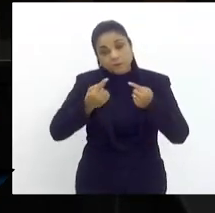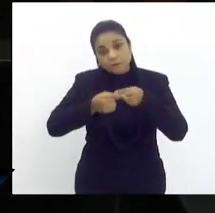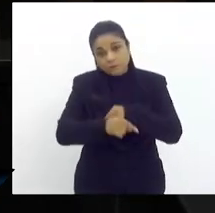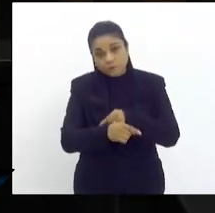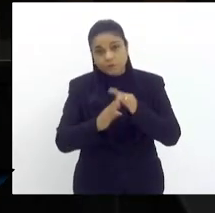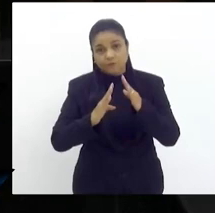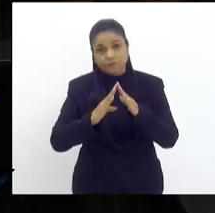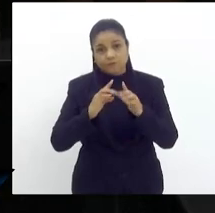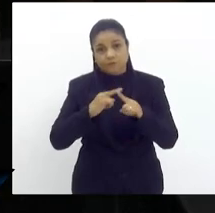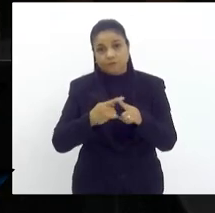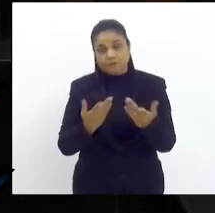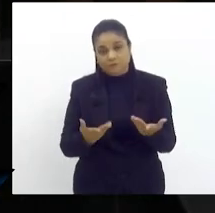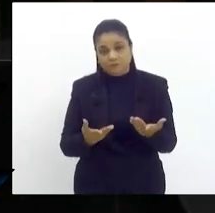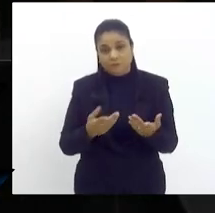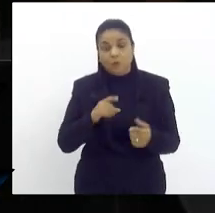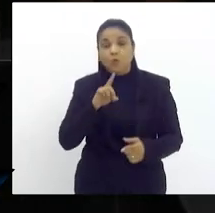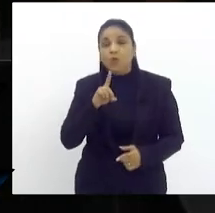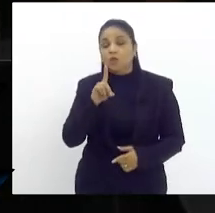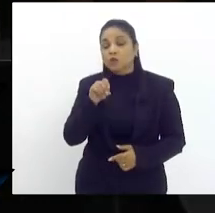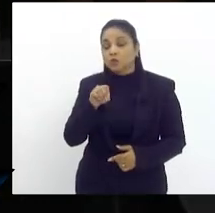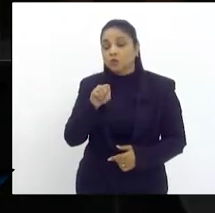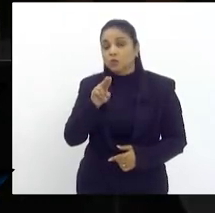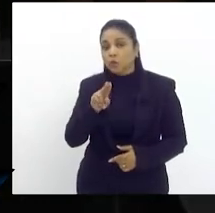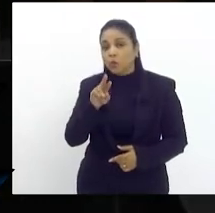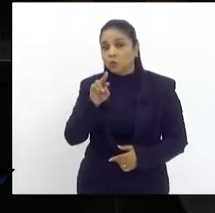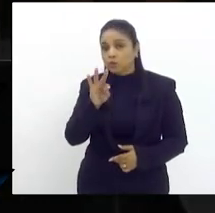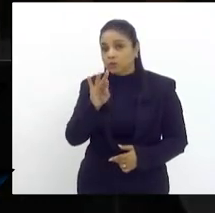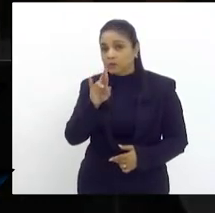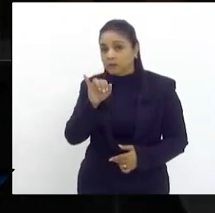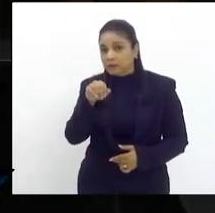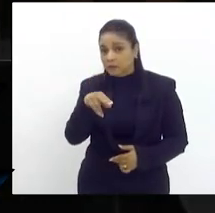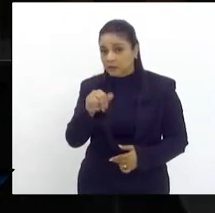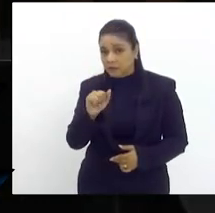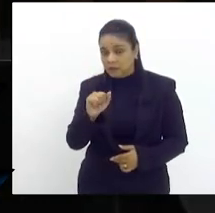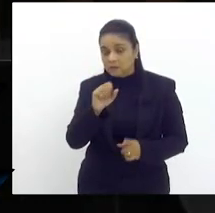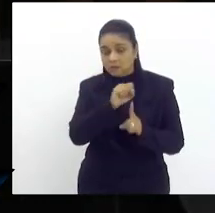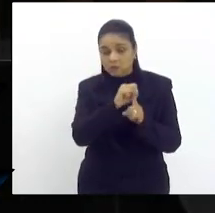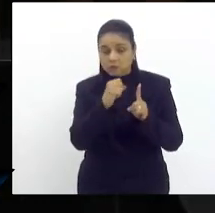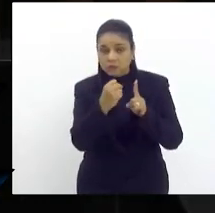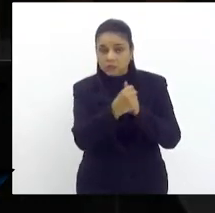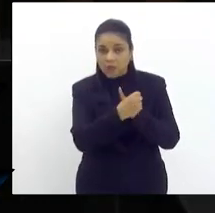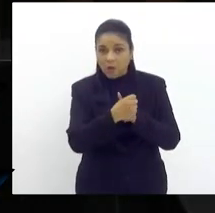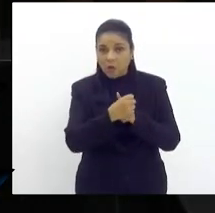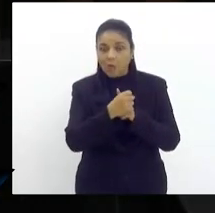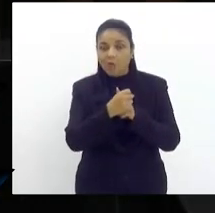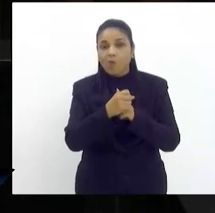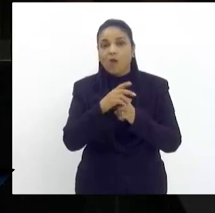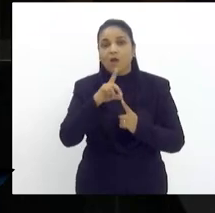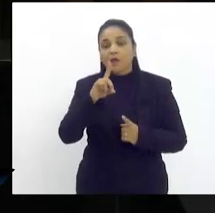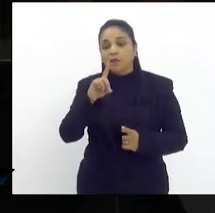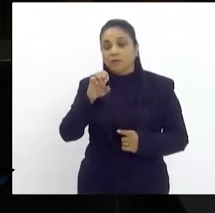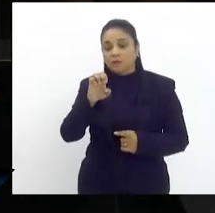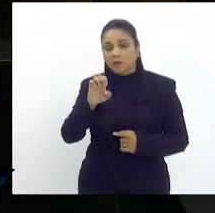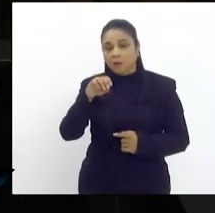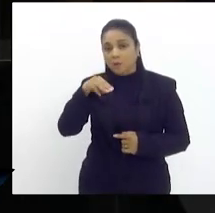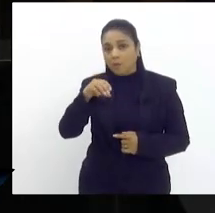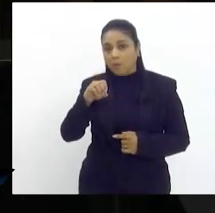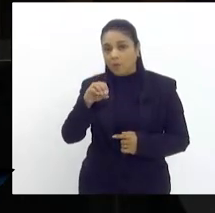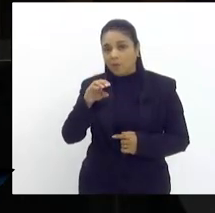e o que que é uma doutrina social Democrata é aquela que faz a mediação